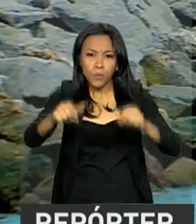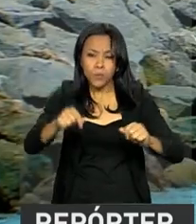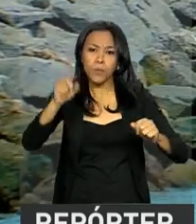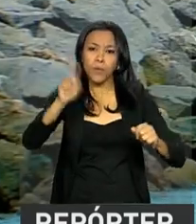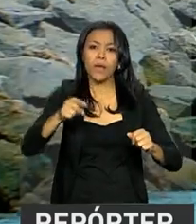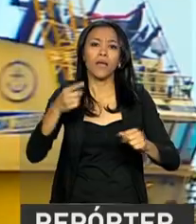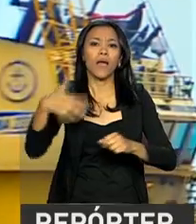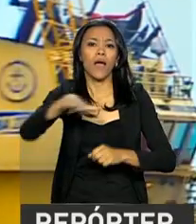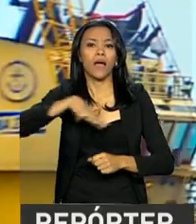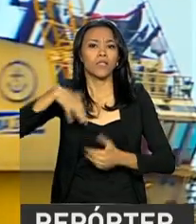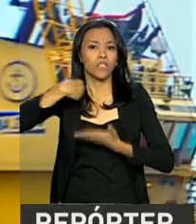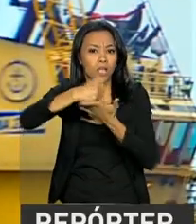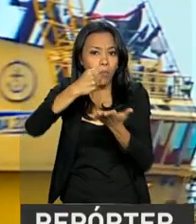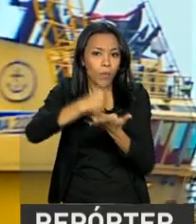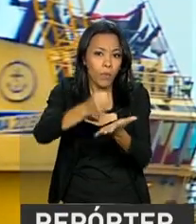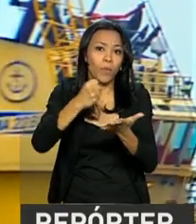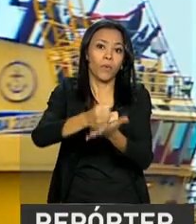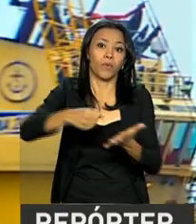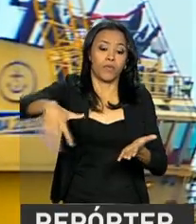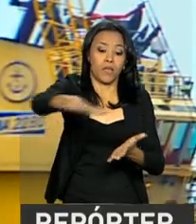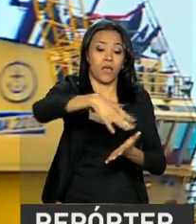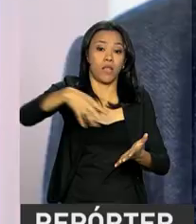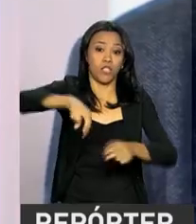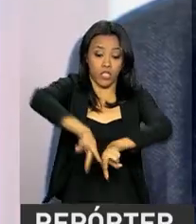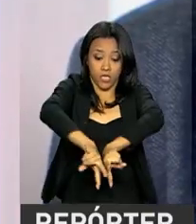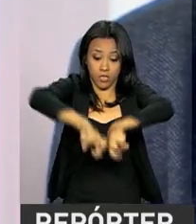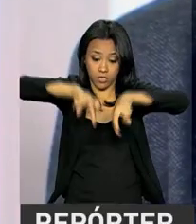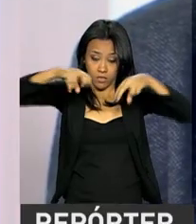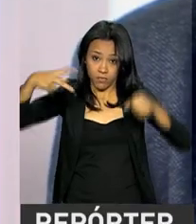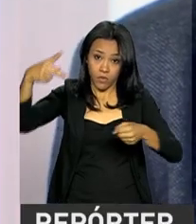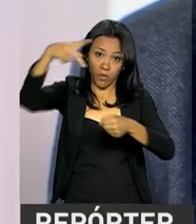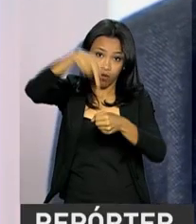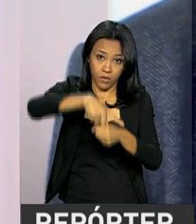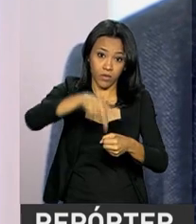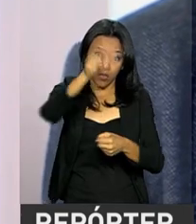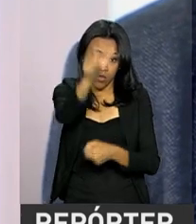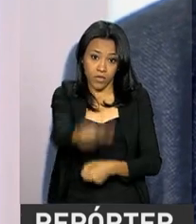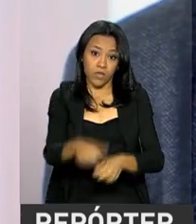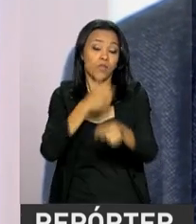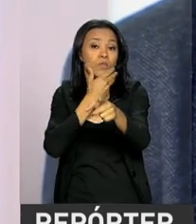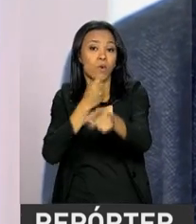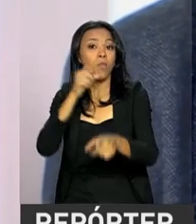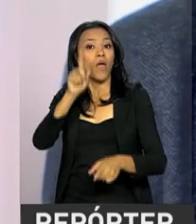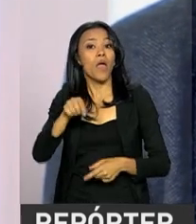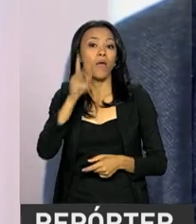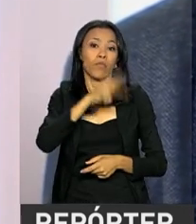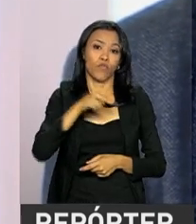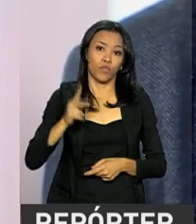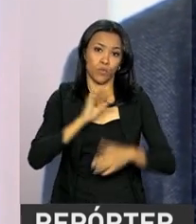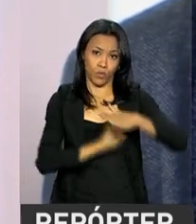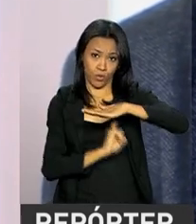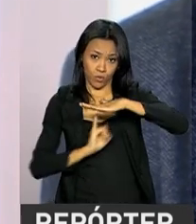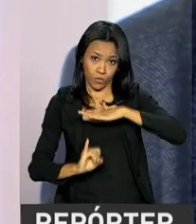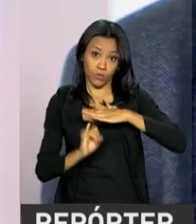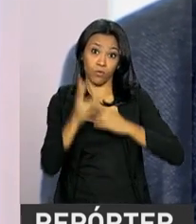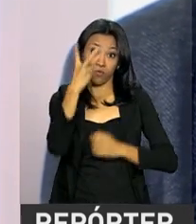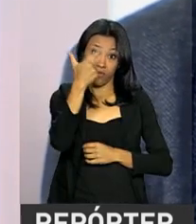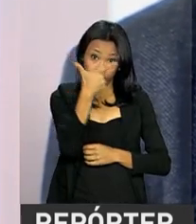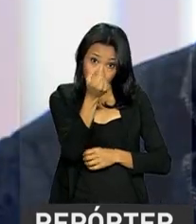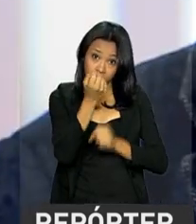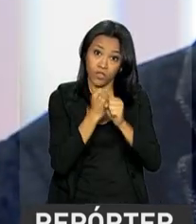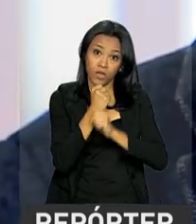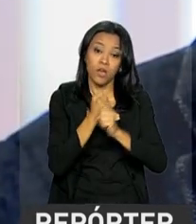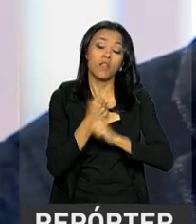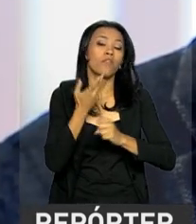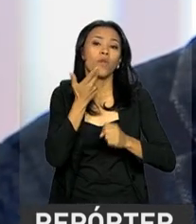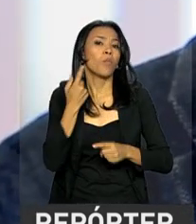áreas de apoio à exploração de petróleo. Marcos Antônio é professor do Instituto há 20 anos e explica por que